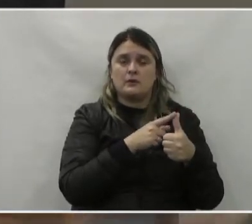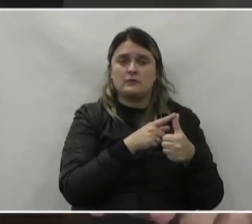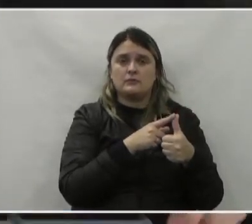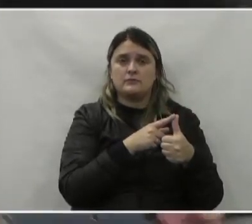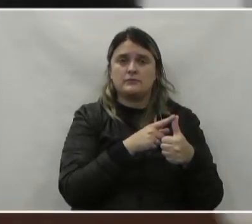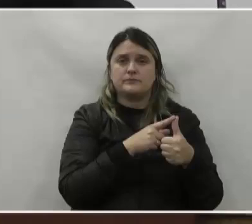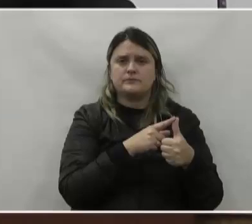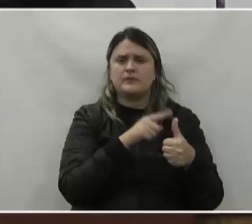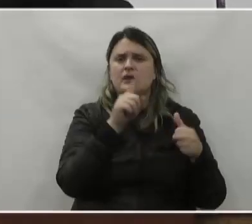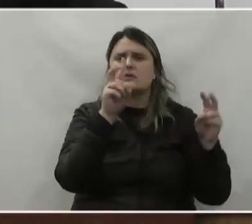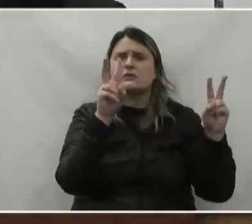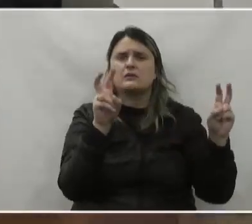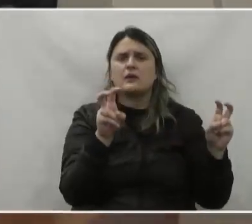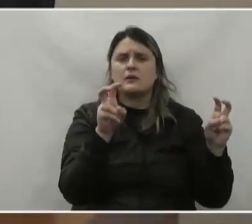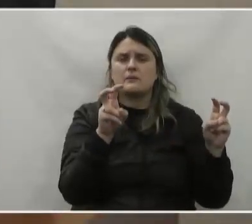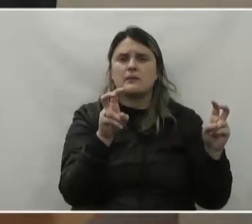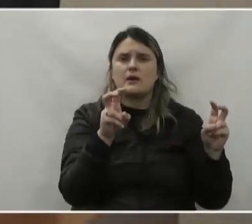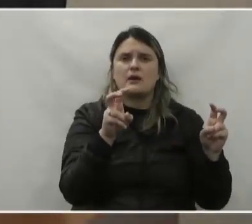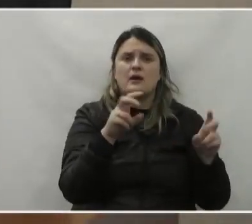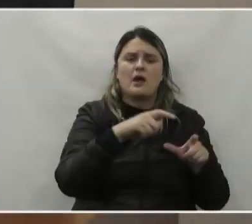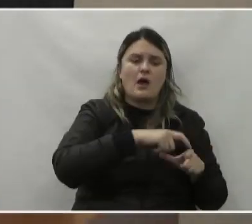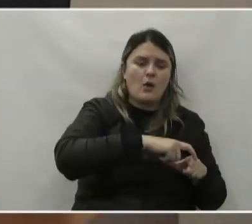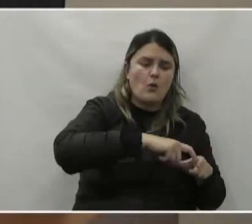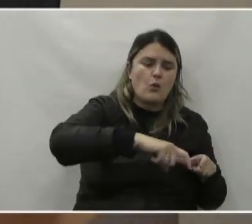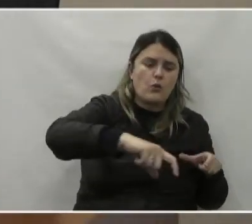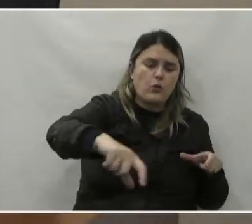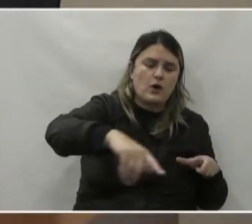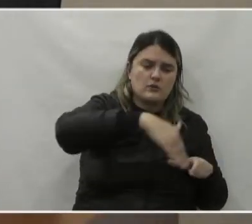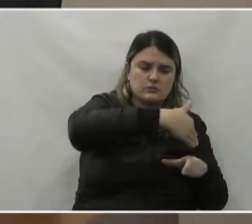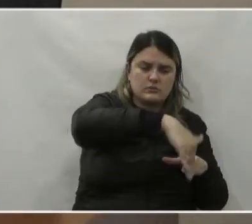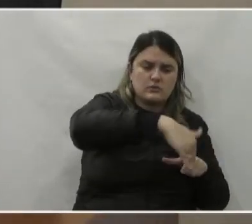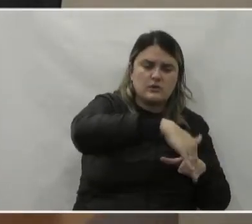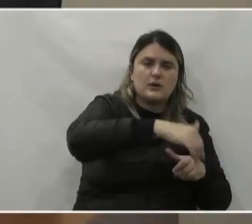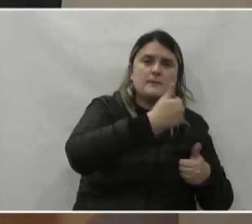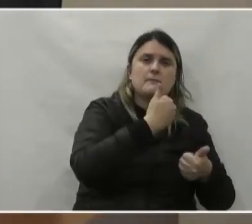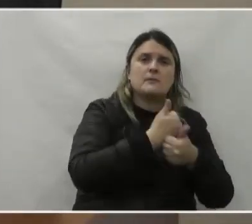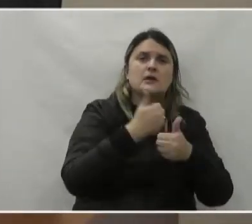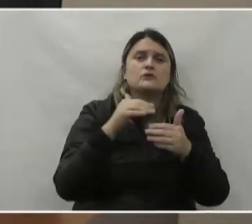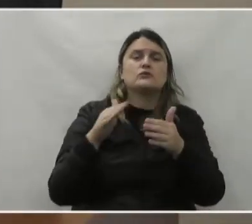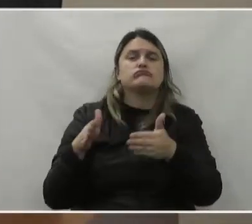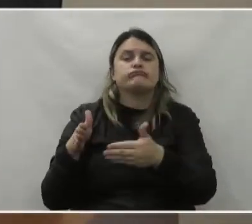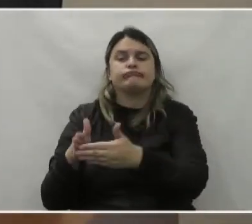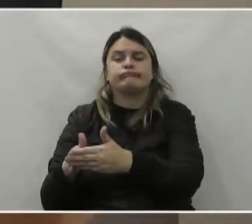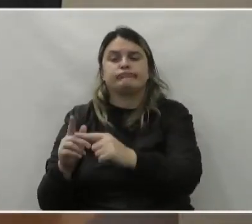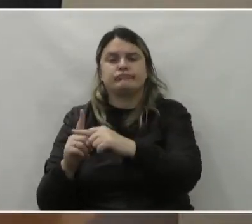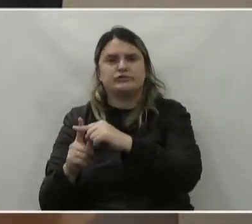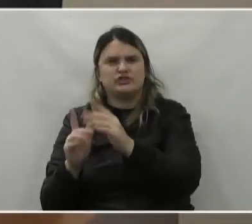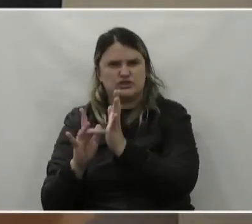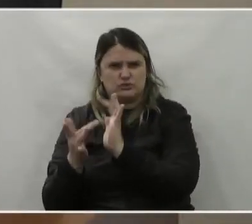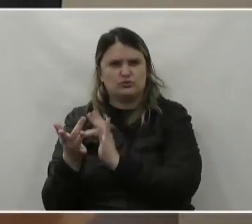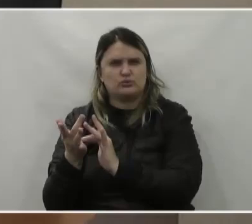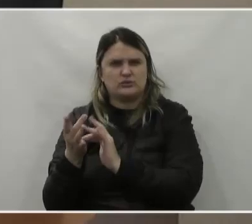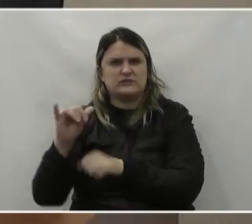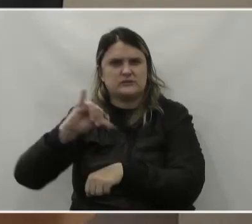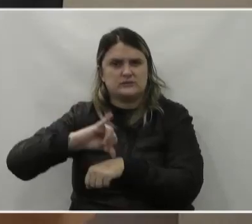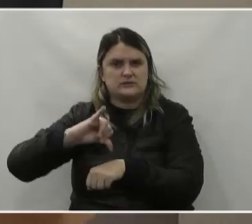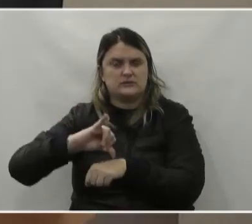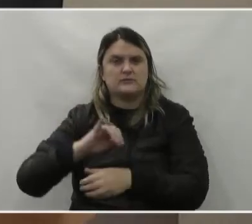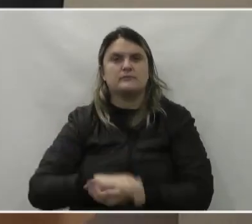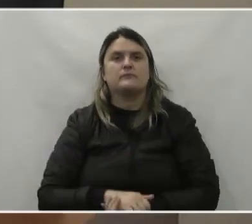é sobre a calçada ali da Rua Ipiranga. É inacreditável nós passarmos quase